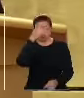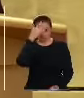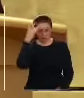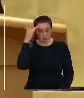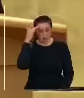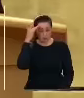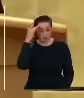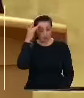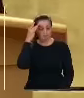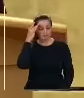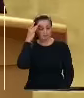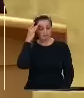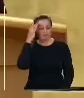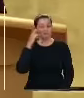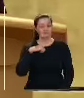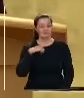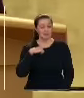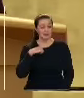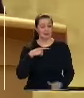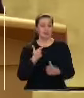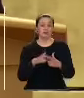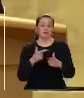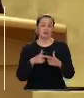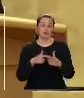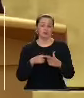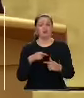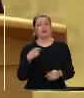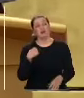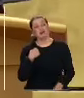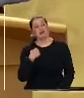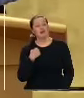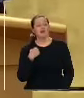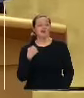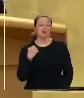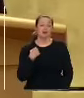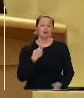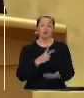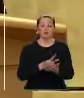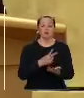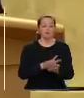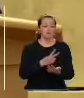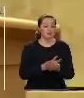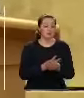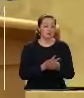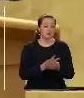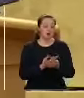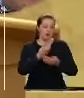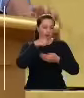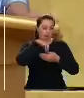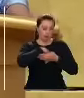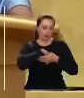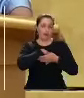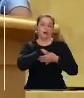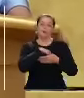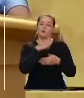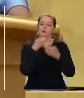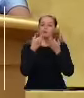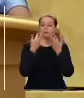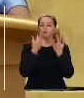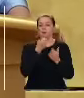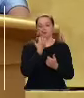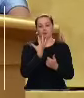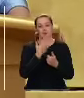dizer assim: eu tenho a tendência de só guardar coisas boas. A natureza divina, o Espírito